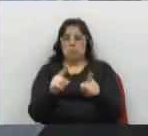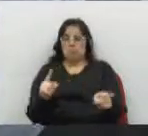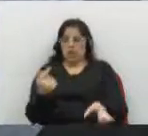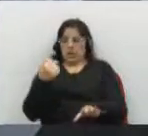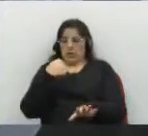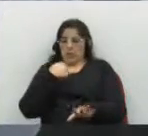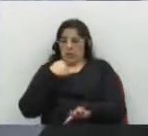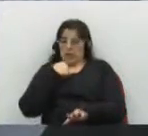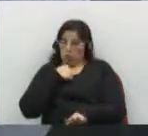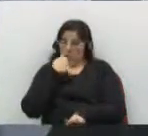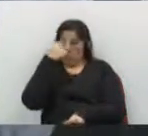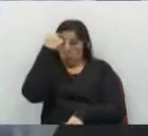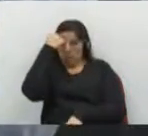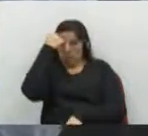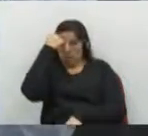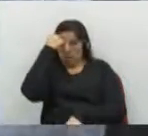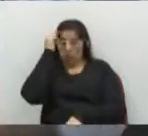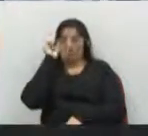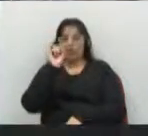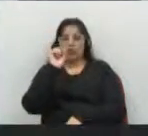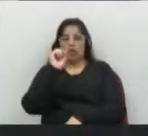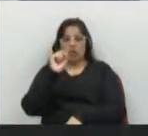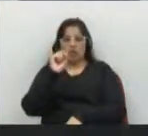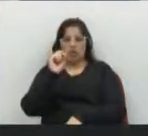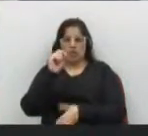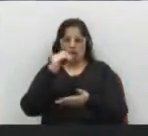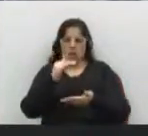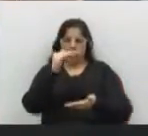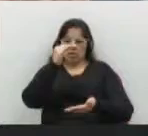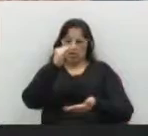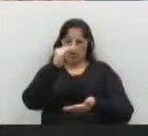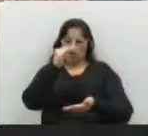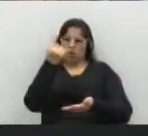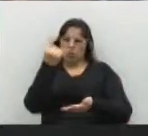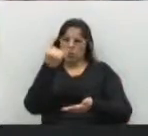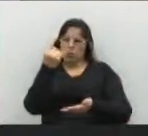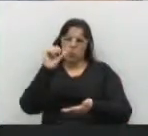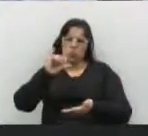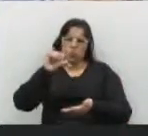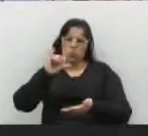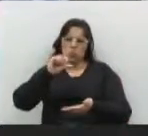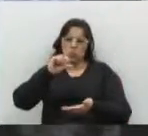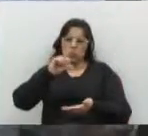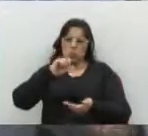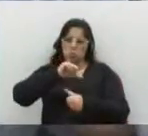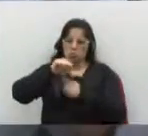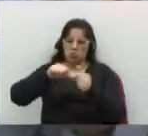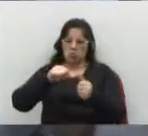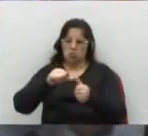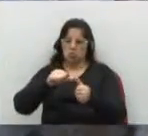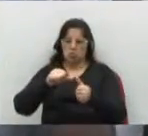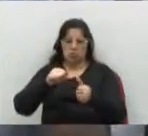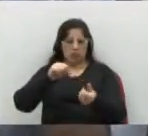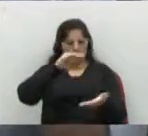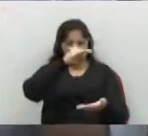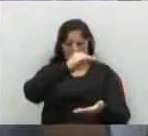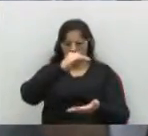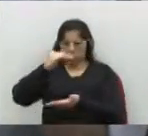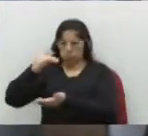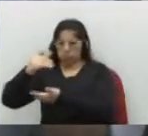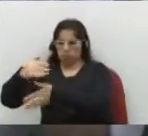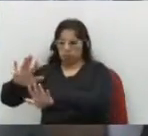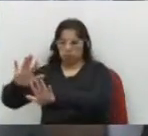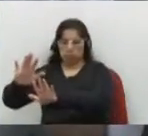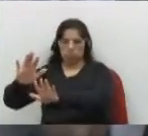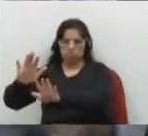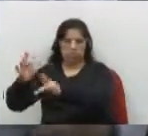inteirinho. Não é pegar, o saquinho de feijão aqui tem 1 grão de feijão embolorado, o outro não tem. Não, tira tudo.